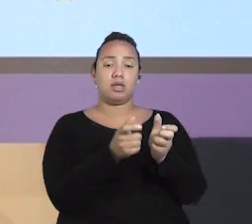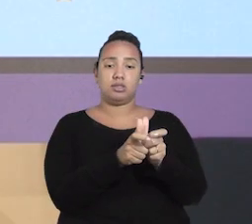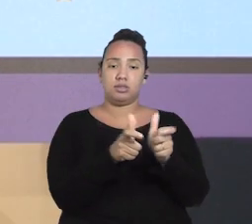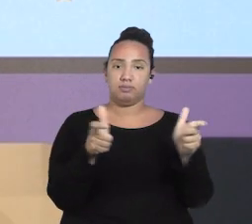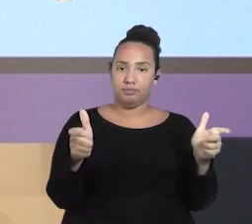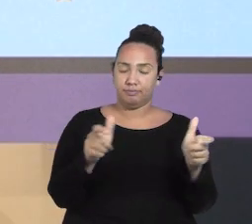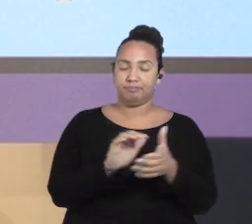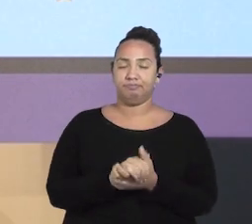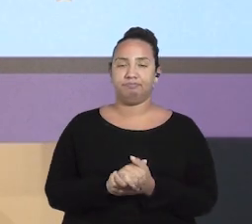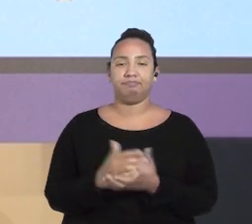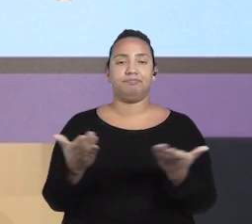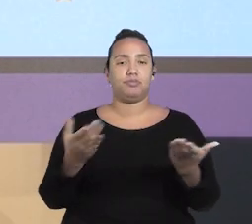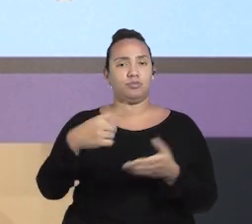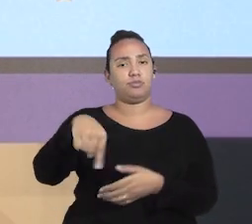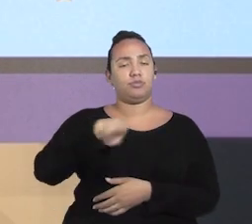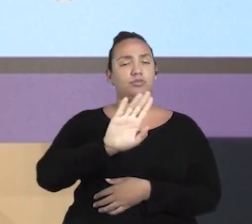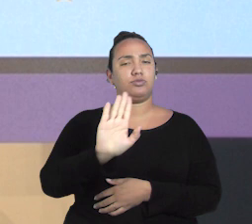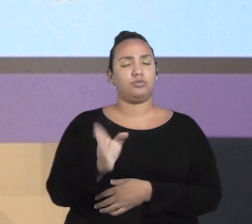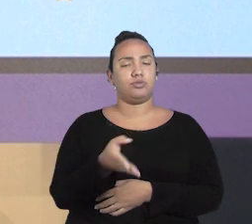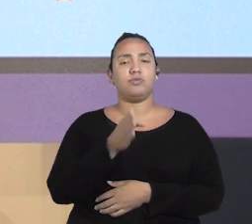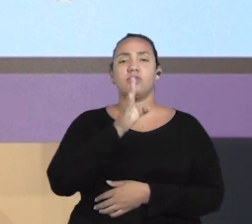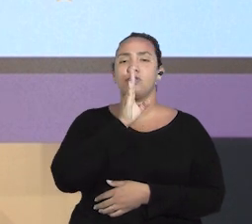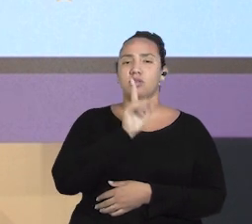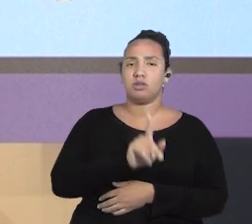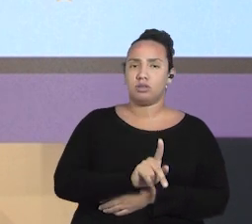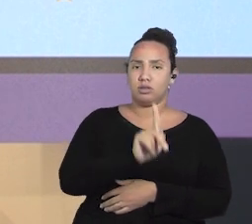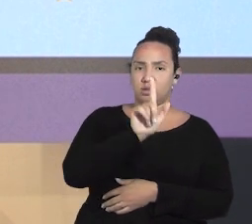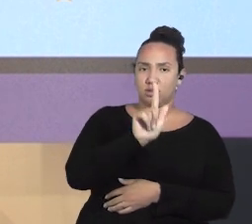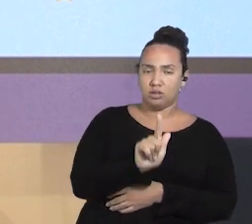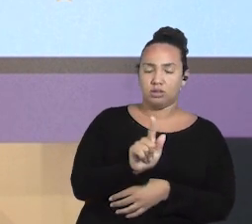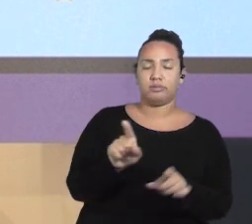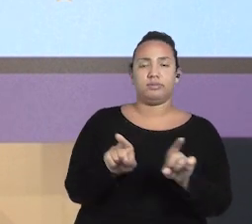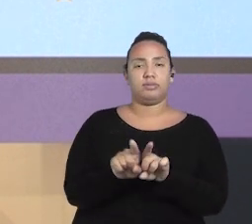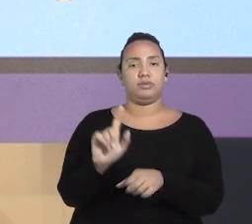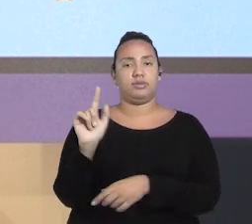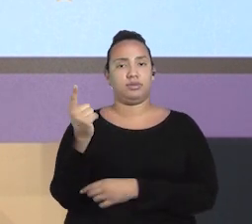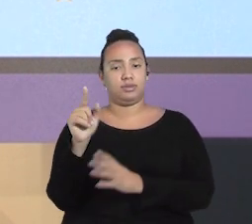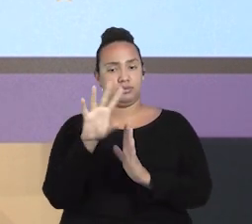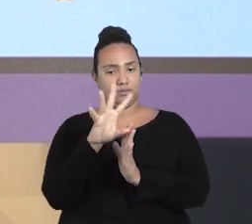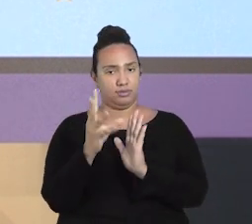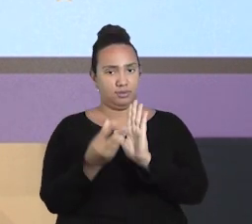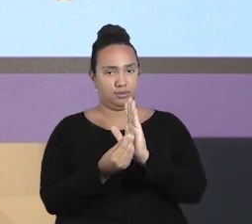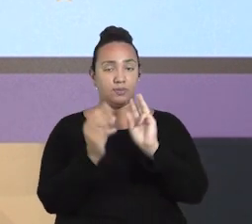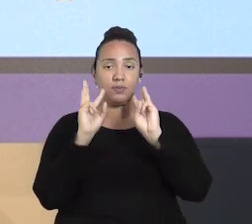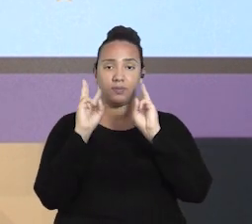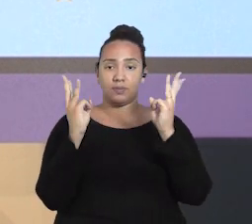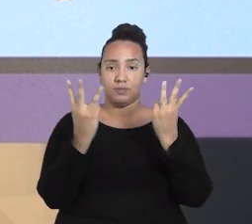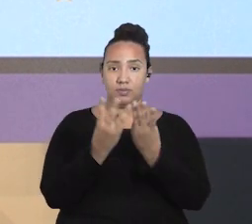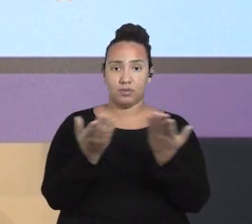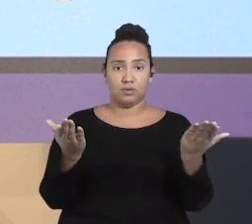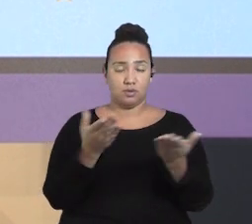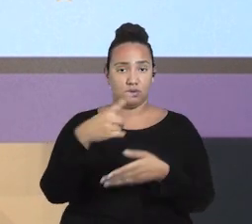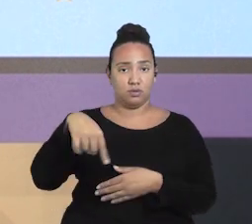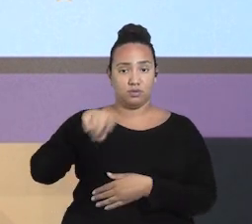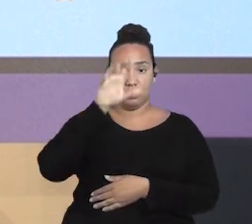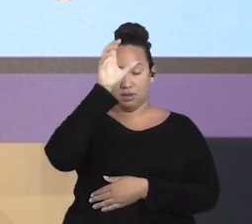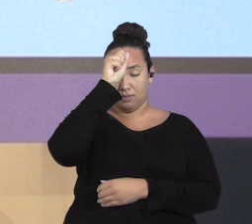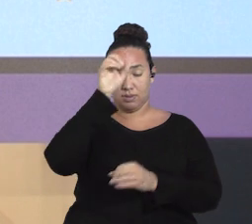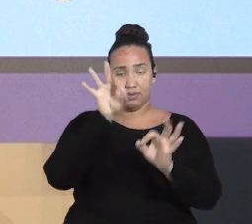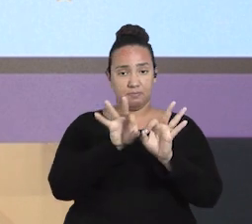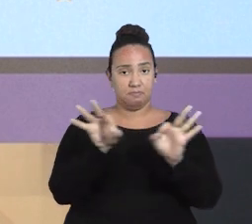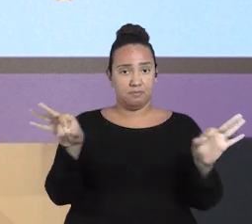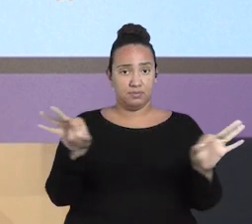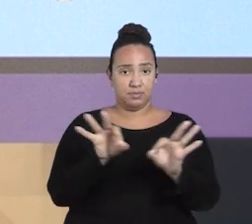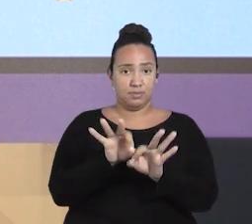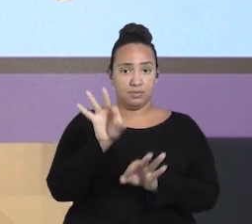outro. Agora que já conhecemos quilogramas, gramas, que são unidades de massa, vamos aprender a medir